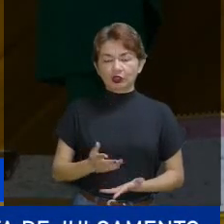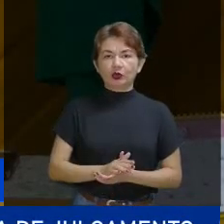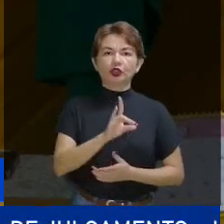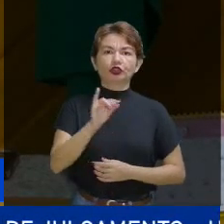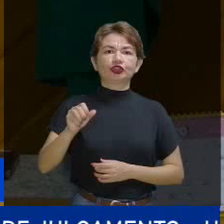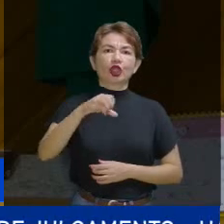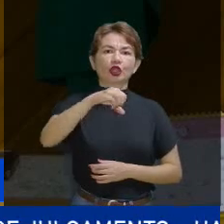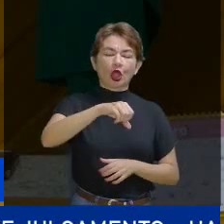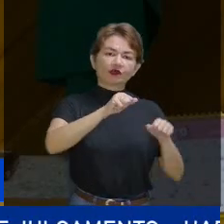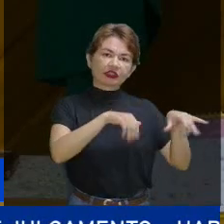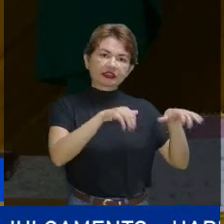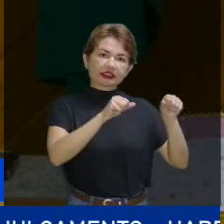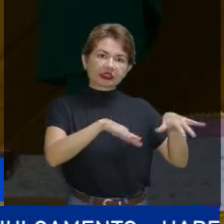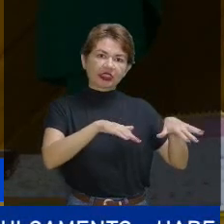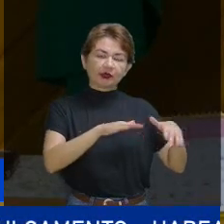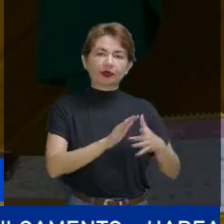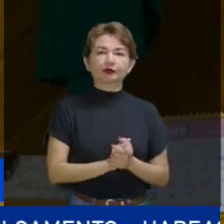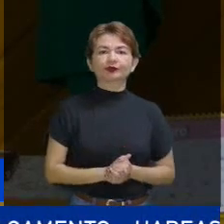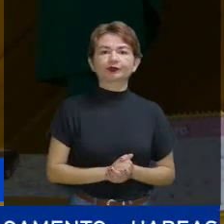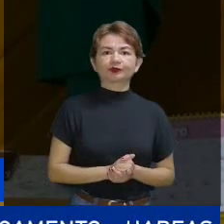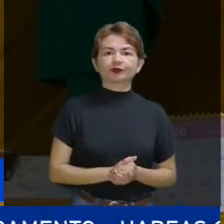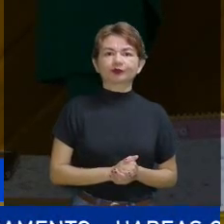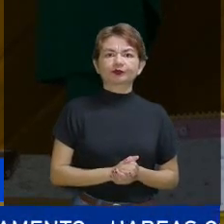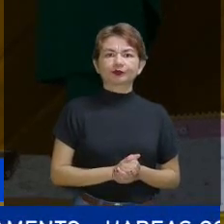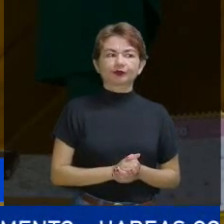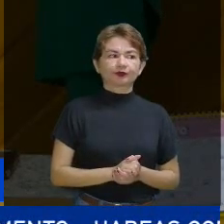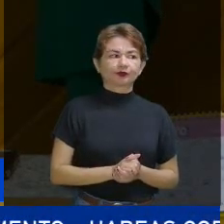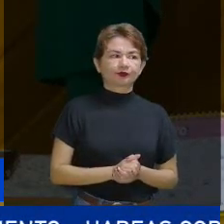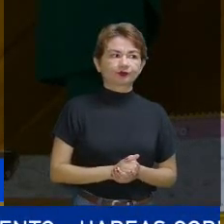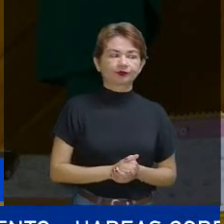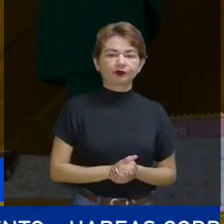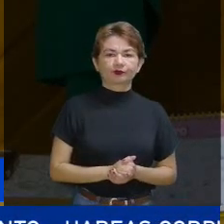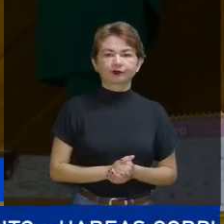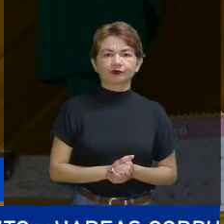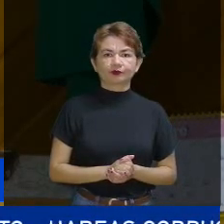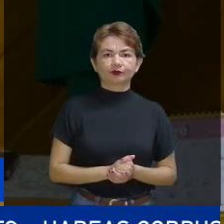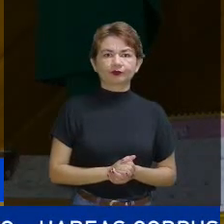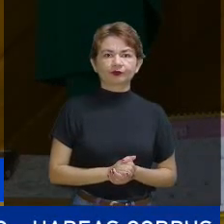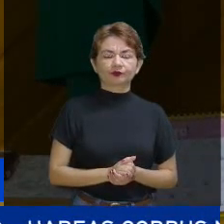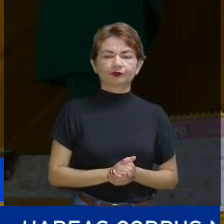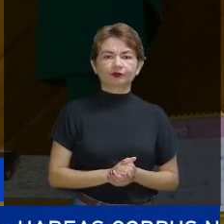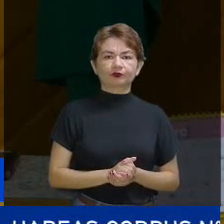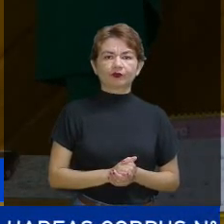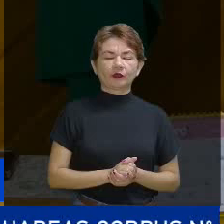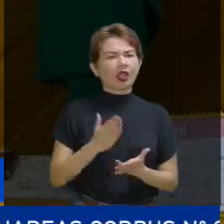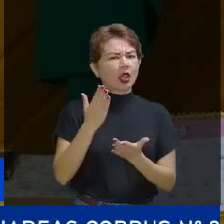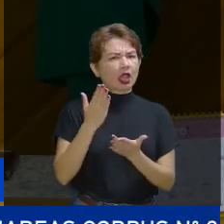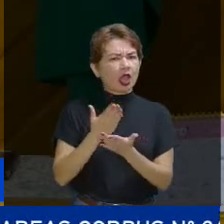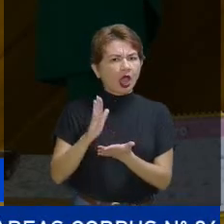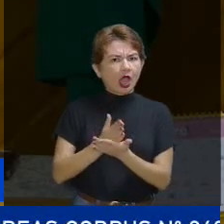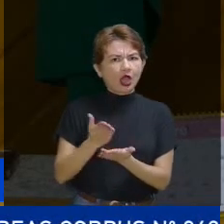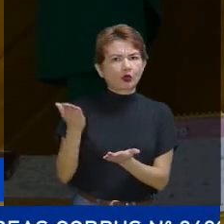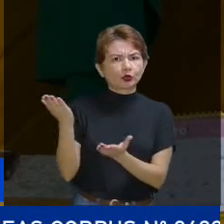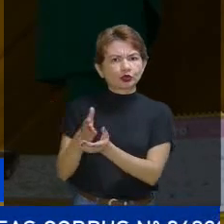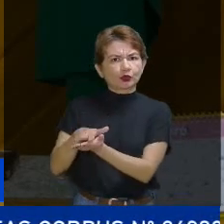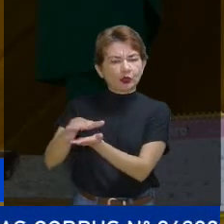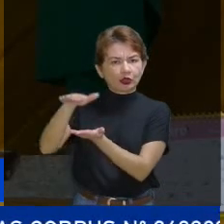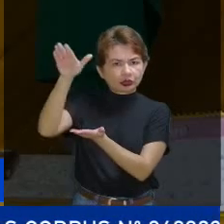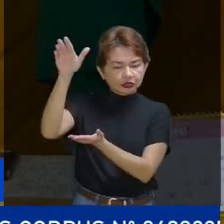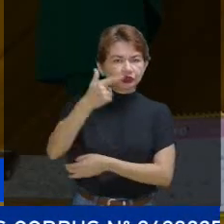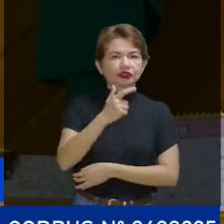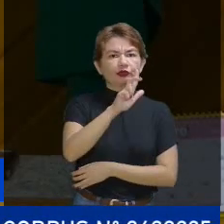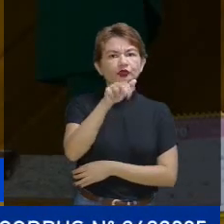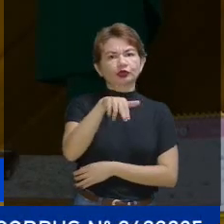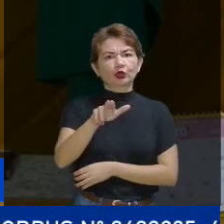dia 9/9 de setembro, portanto, houve o declínio de alguns processos que estavam na segunda